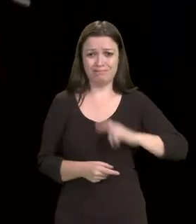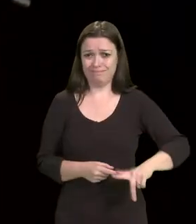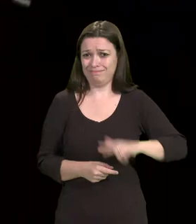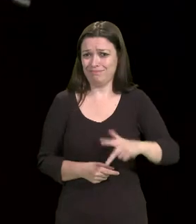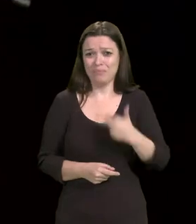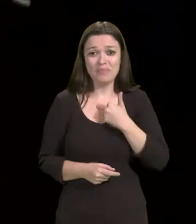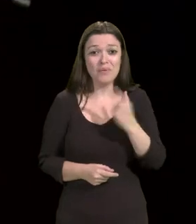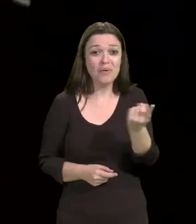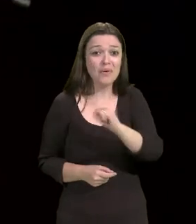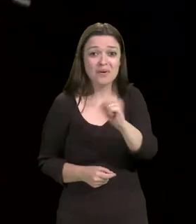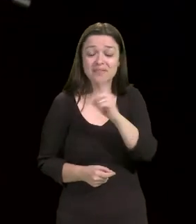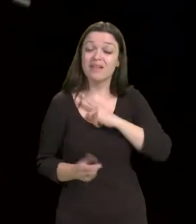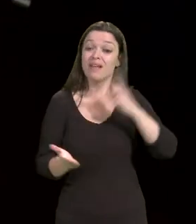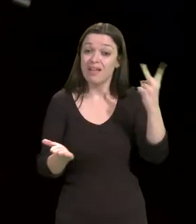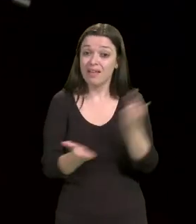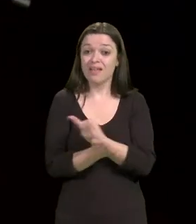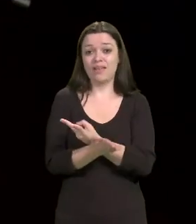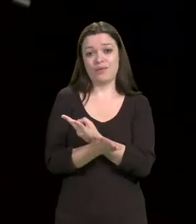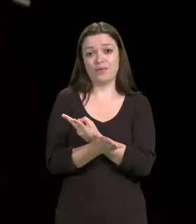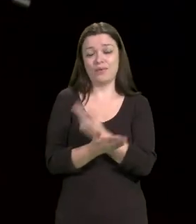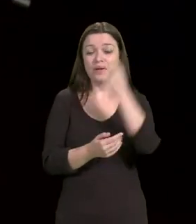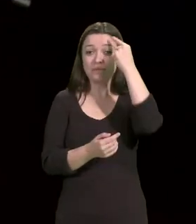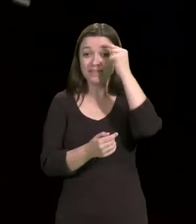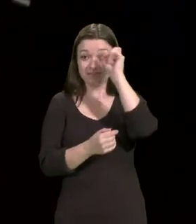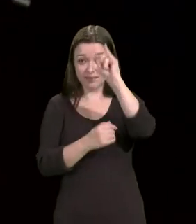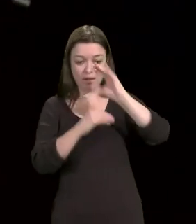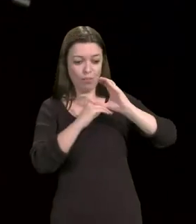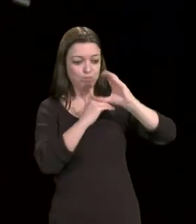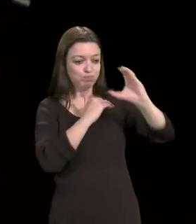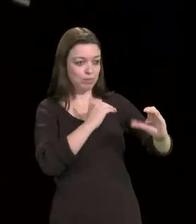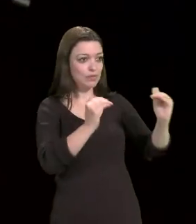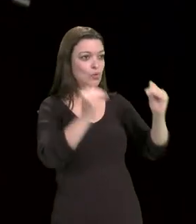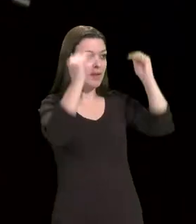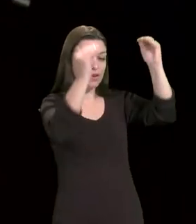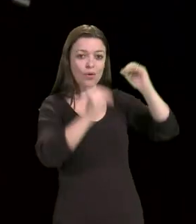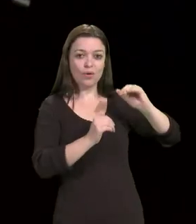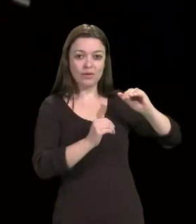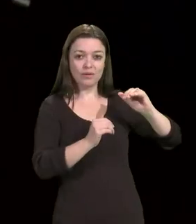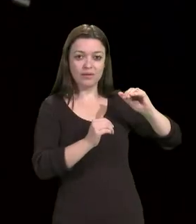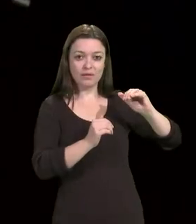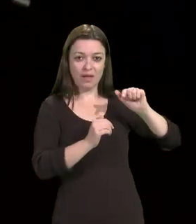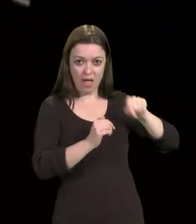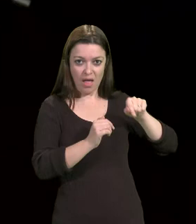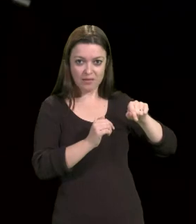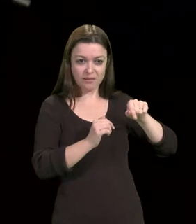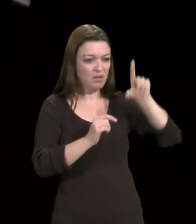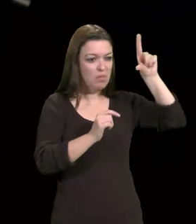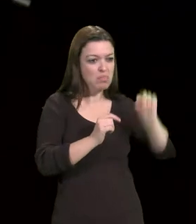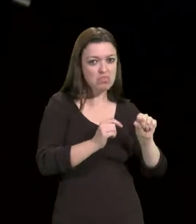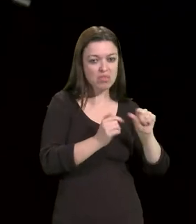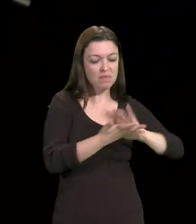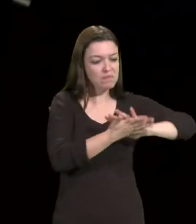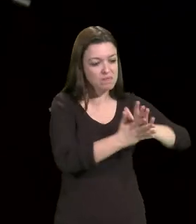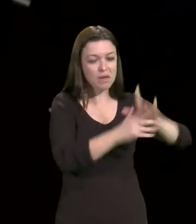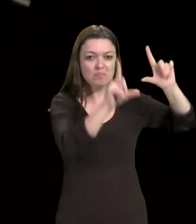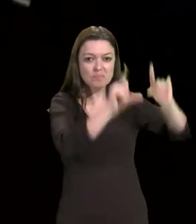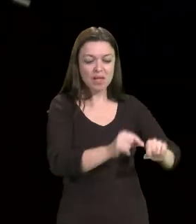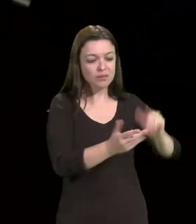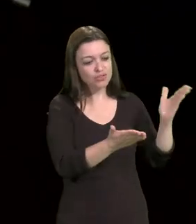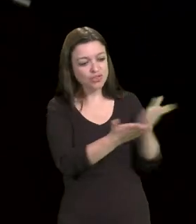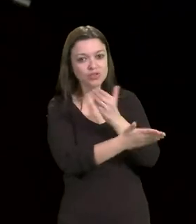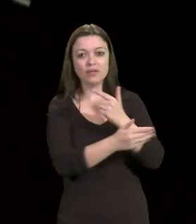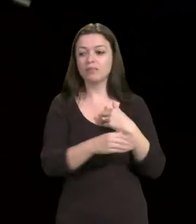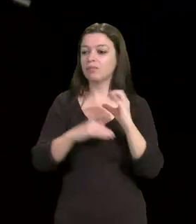o aumento do investimento num tem que ser feito às custas do orçamento do outro.